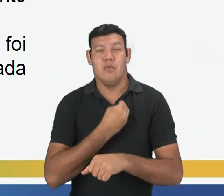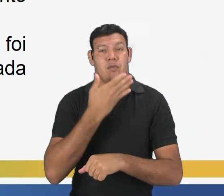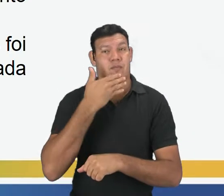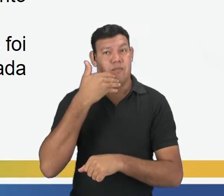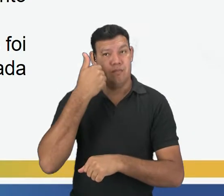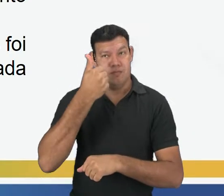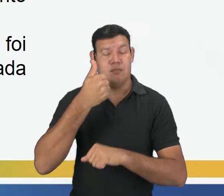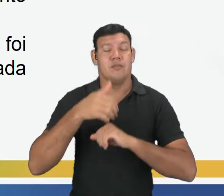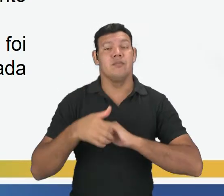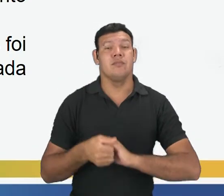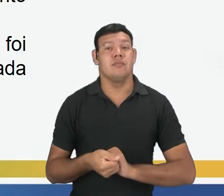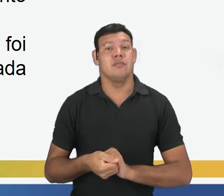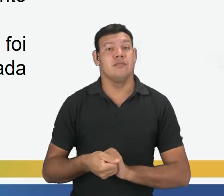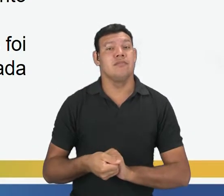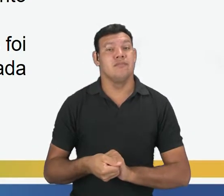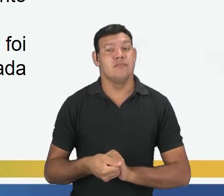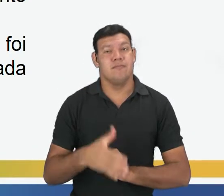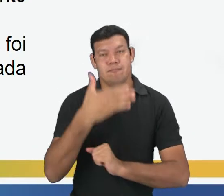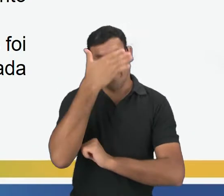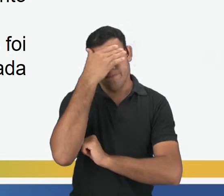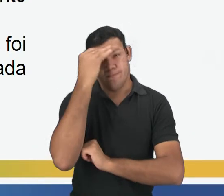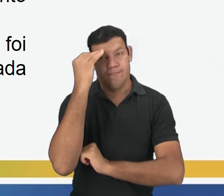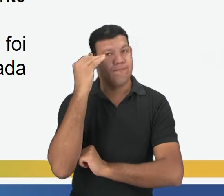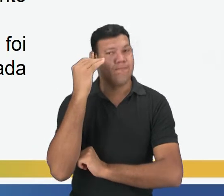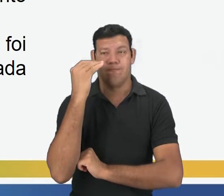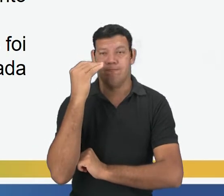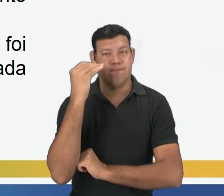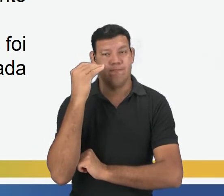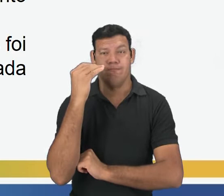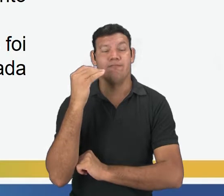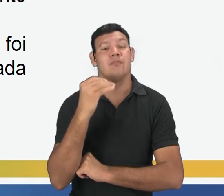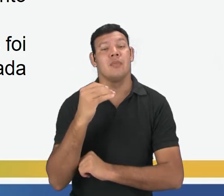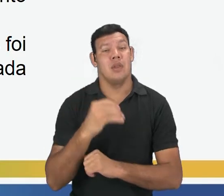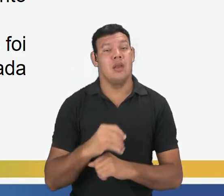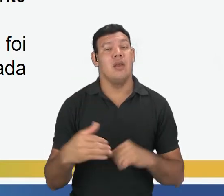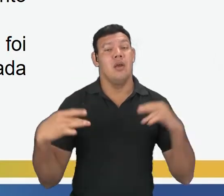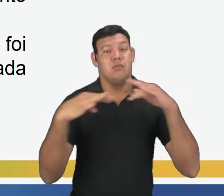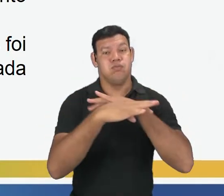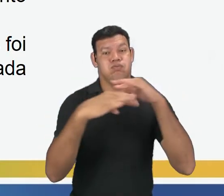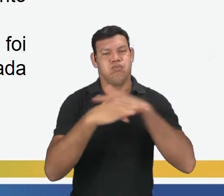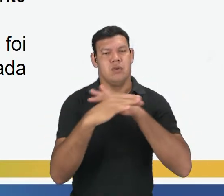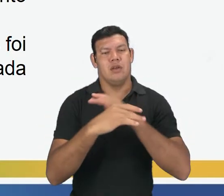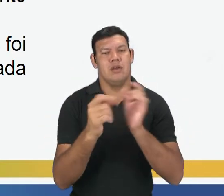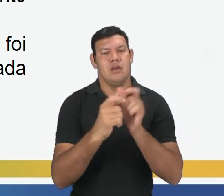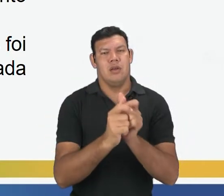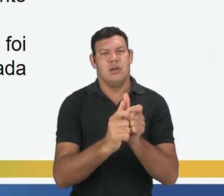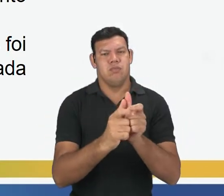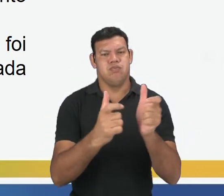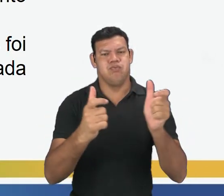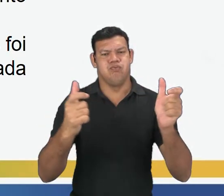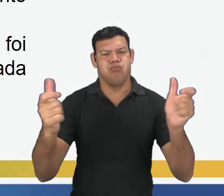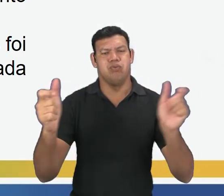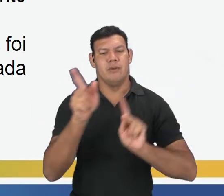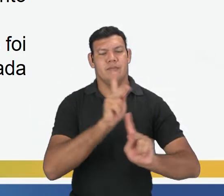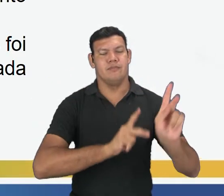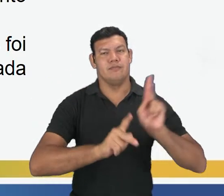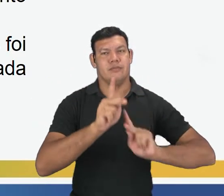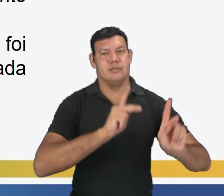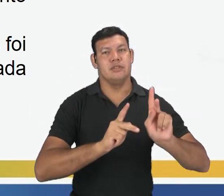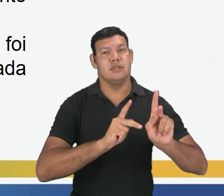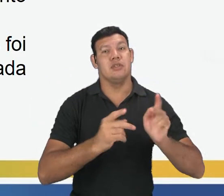de vida. Lembre-se que a urbanização é o aumento da população em zonas urbanas,